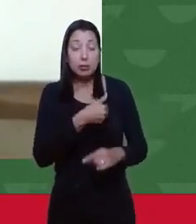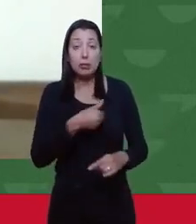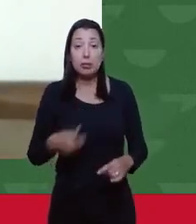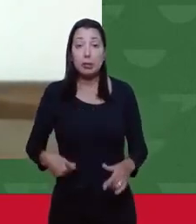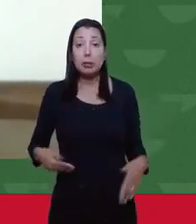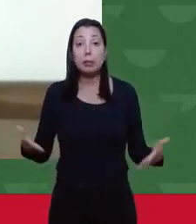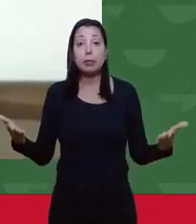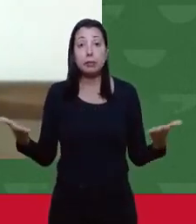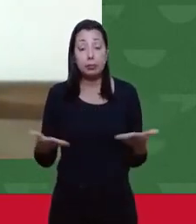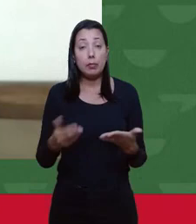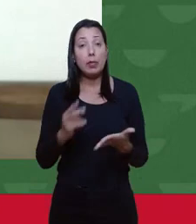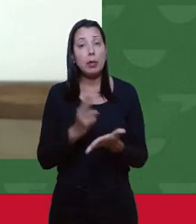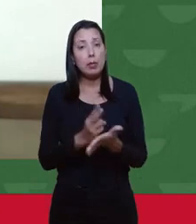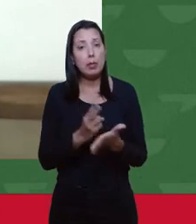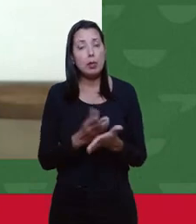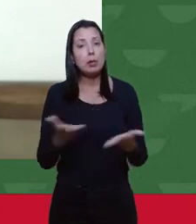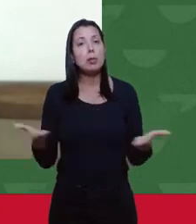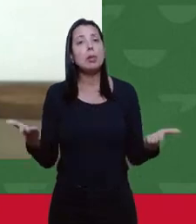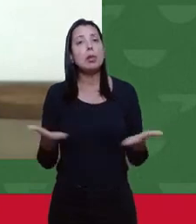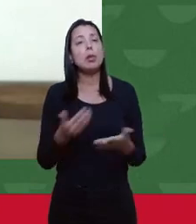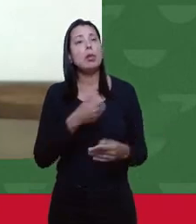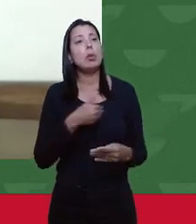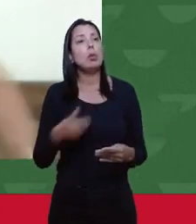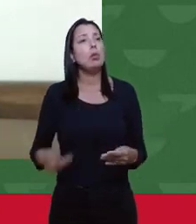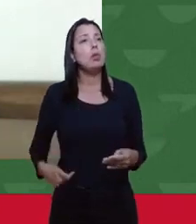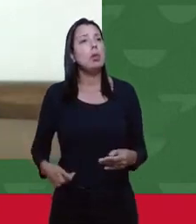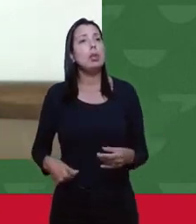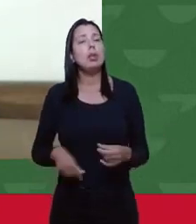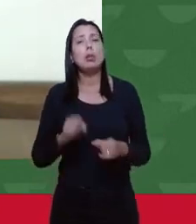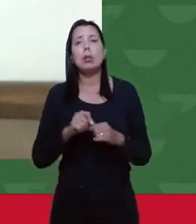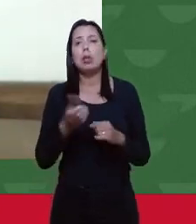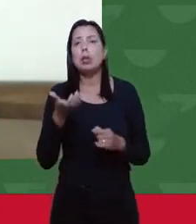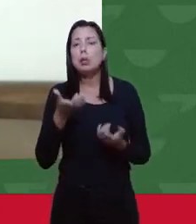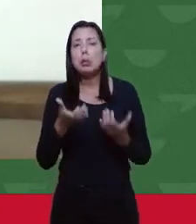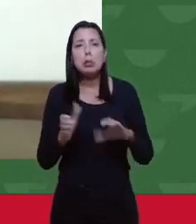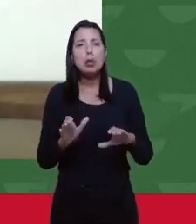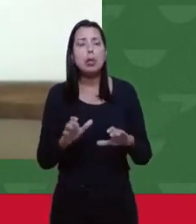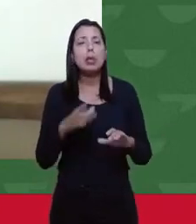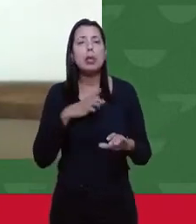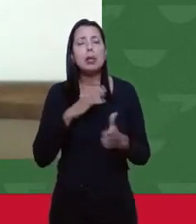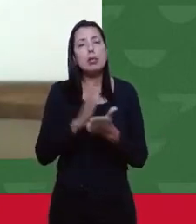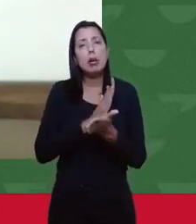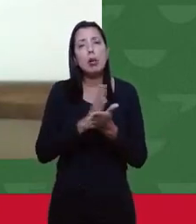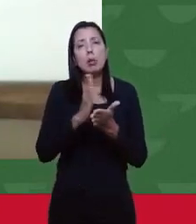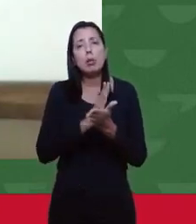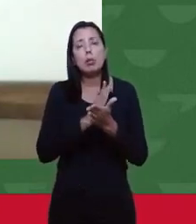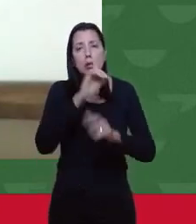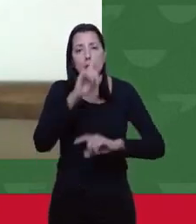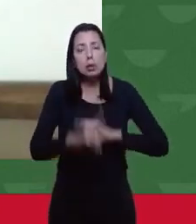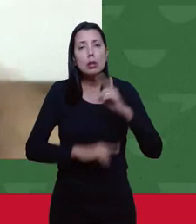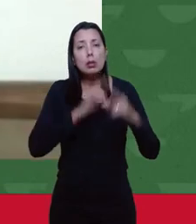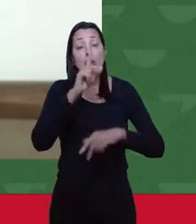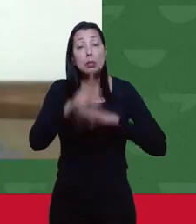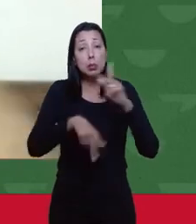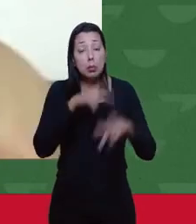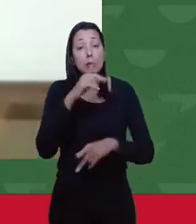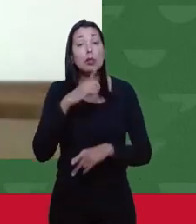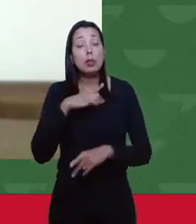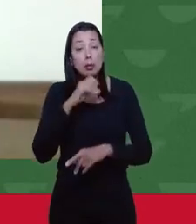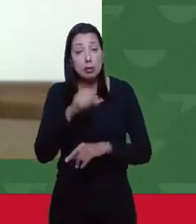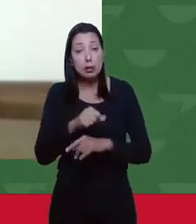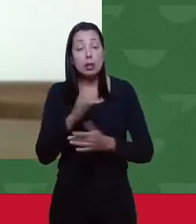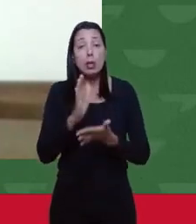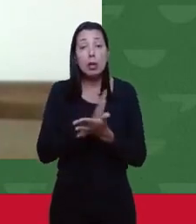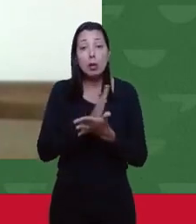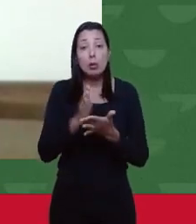governo. Mesmo diante de um governo completamente desfavorável, nós tivemos alguns avanços. Essa população teve